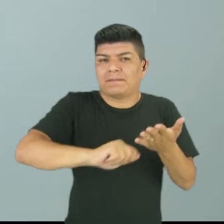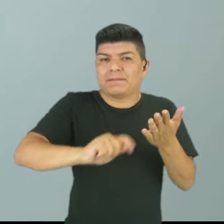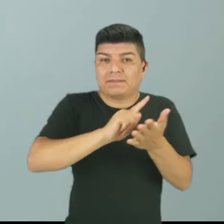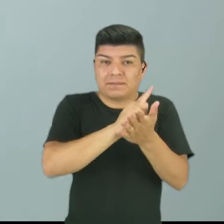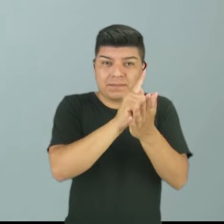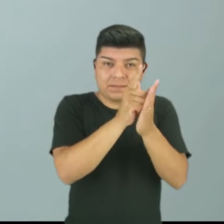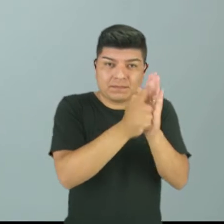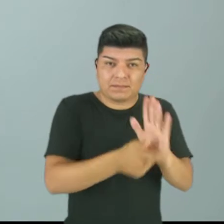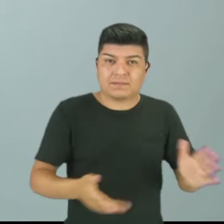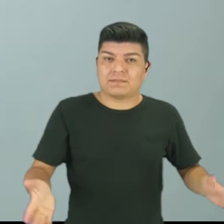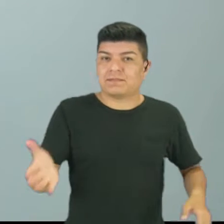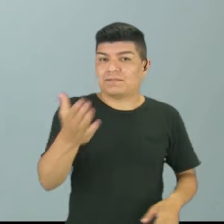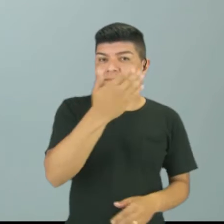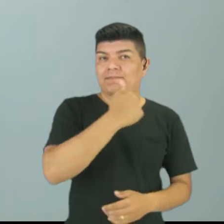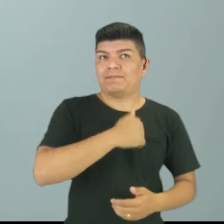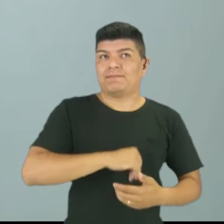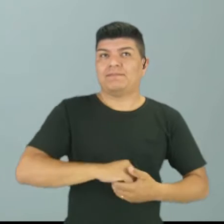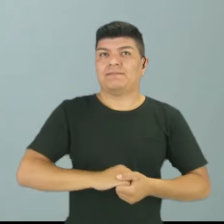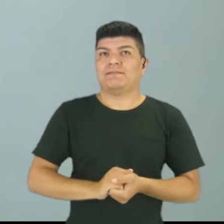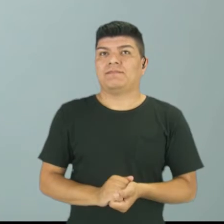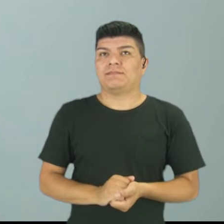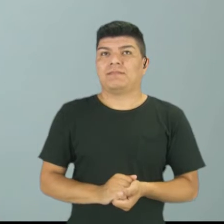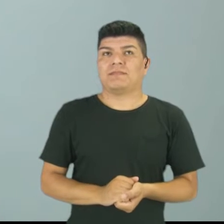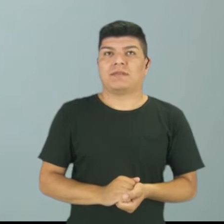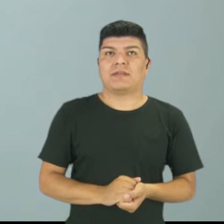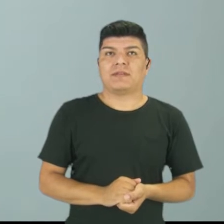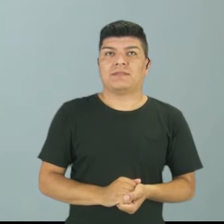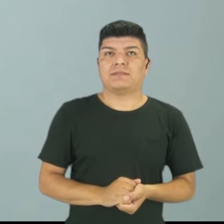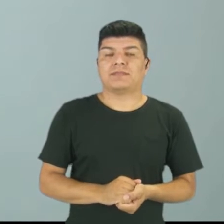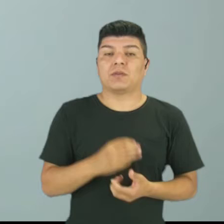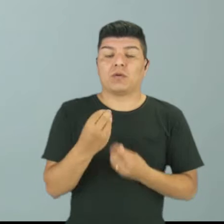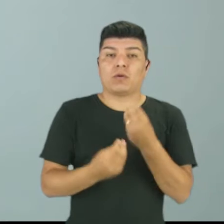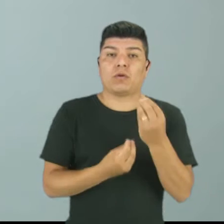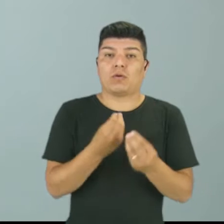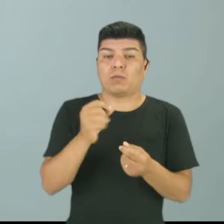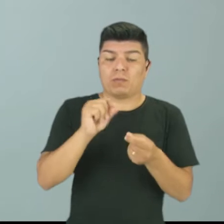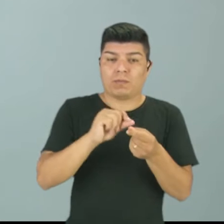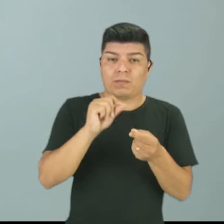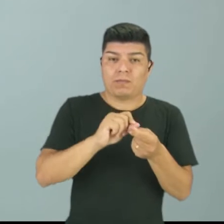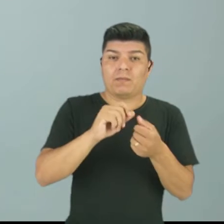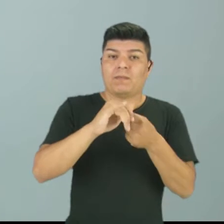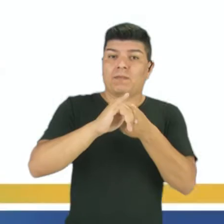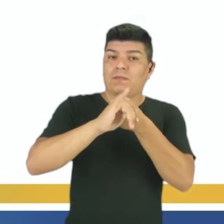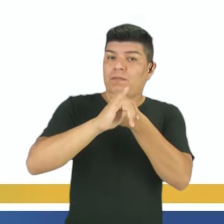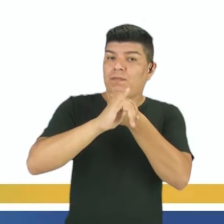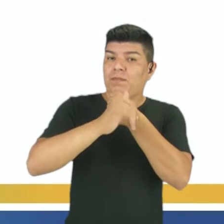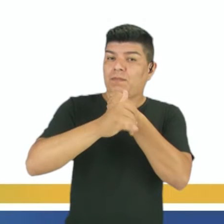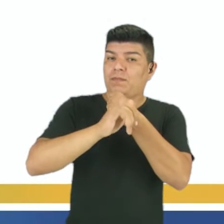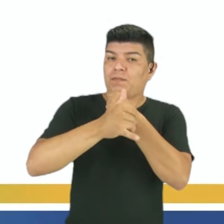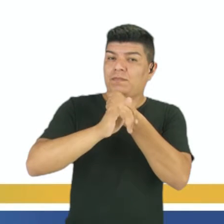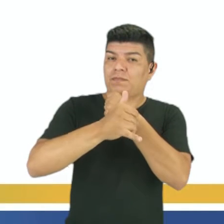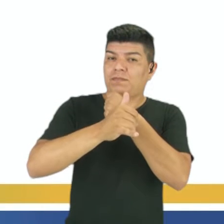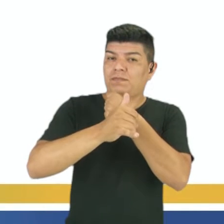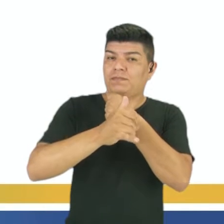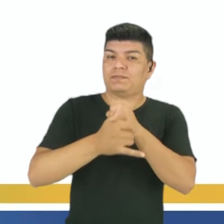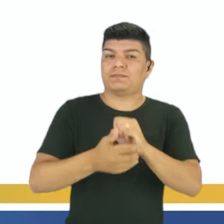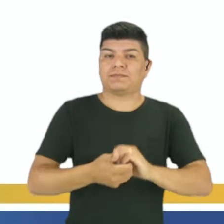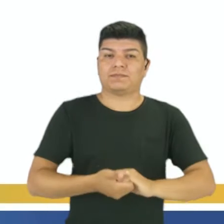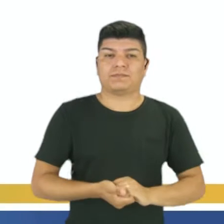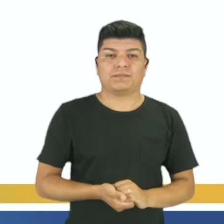Vamos comigo? Então, como eu devo fazer uma